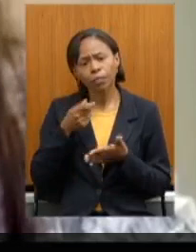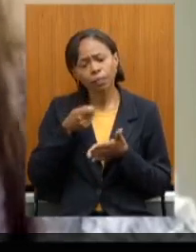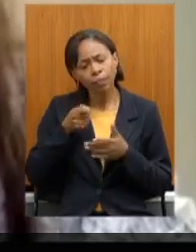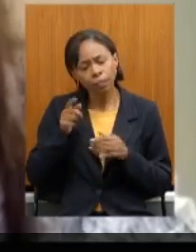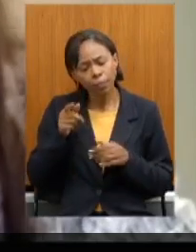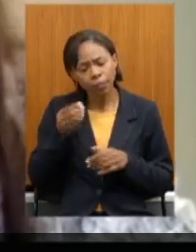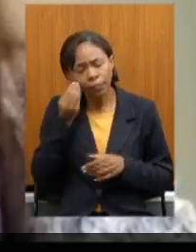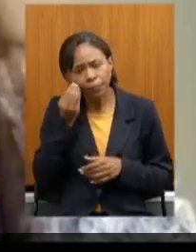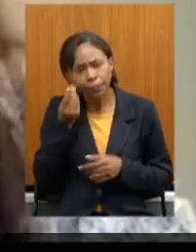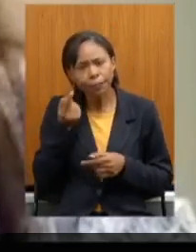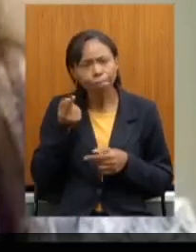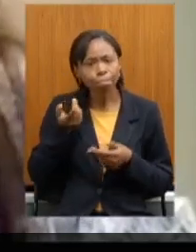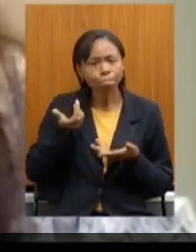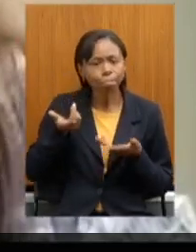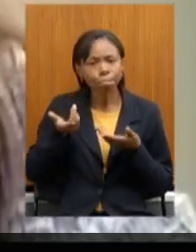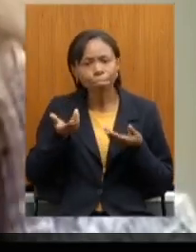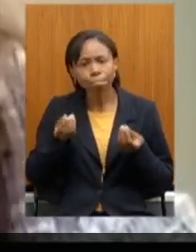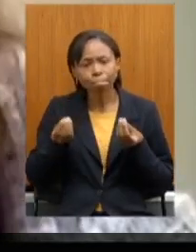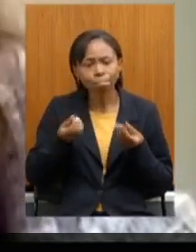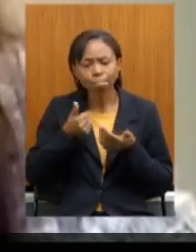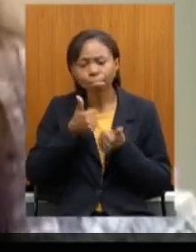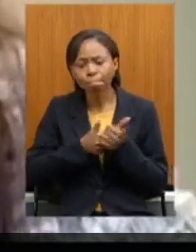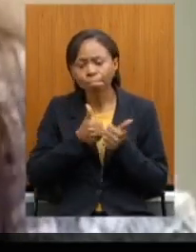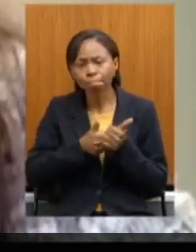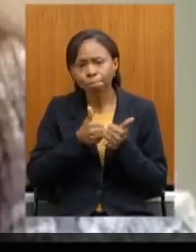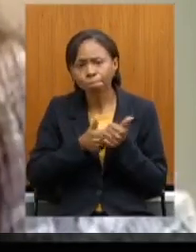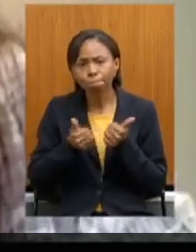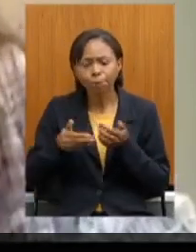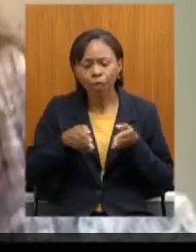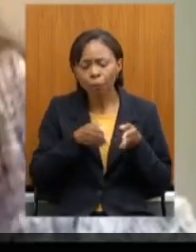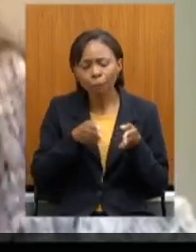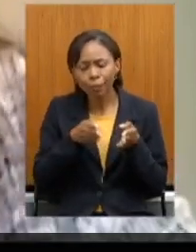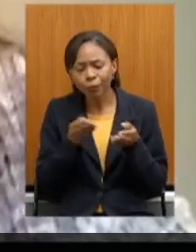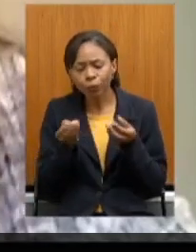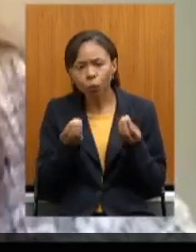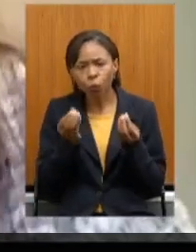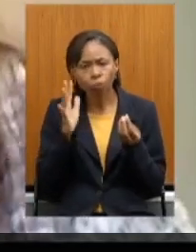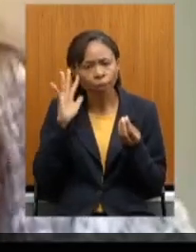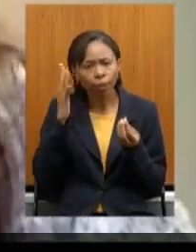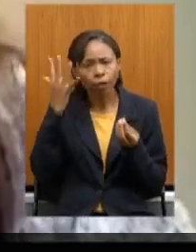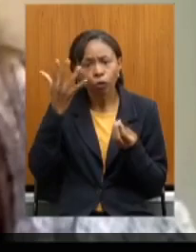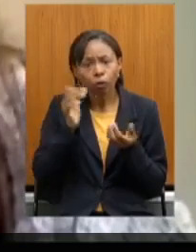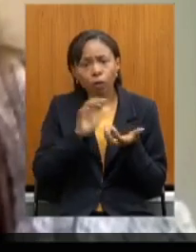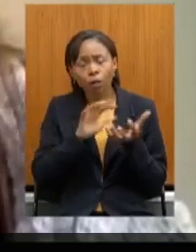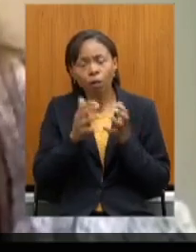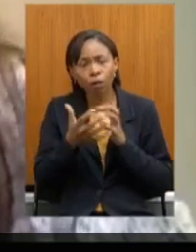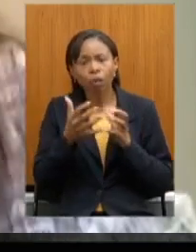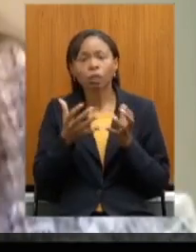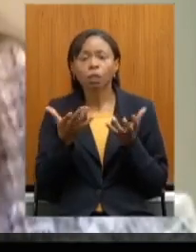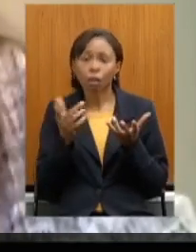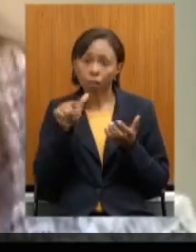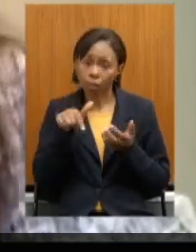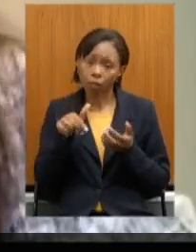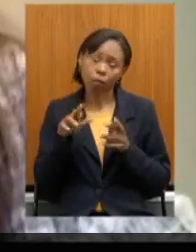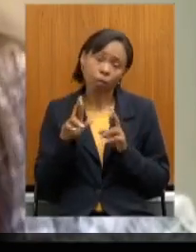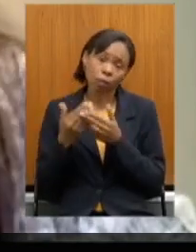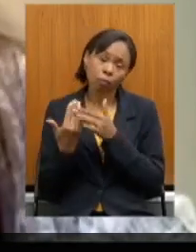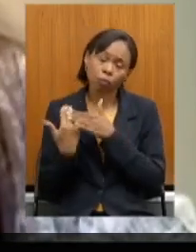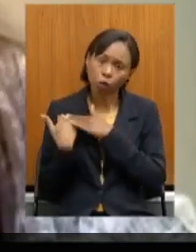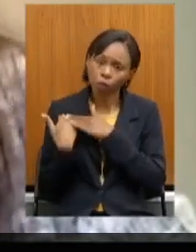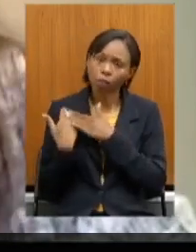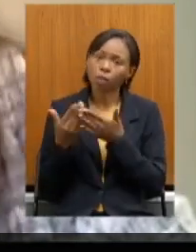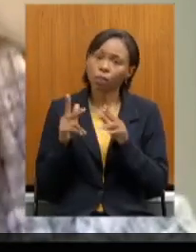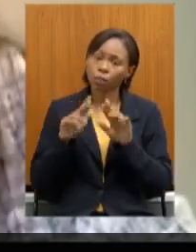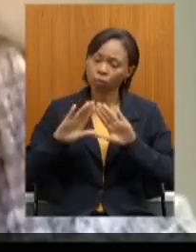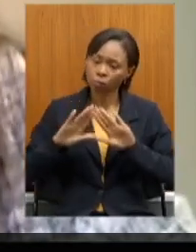diálogo, estamos buscando caminhos para a gente melhorar a reforma. Eu acho que essa é a função do parlamento, a gente tem que buscar as melhorias,